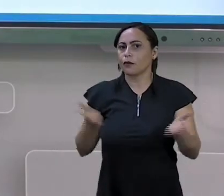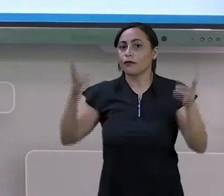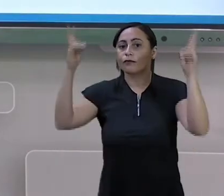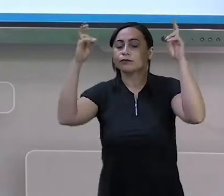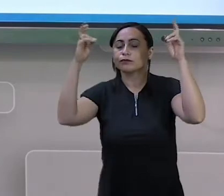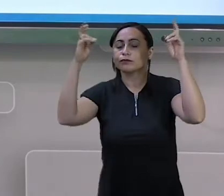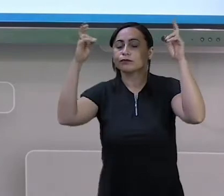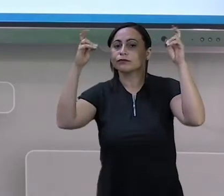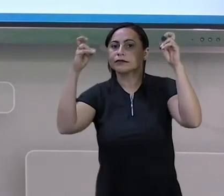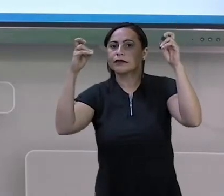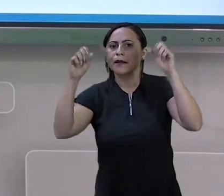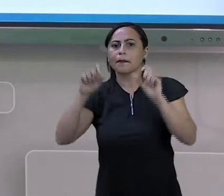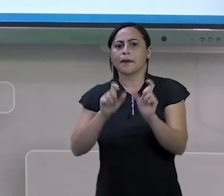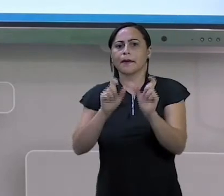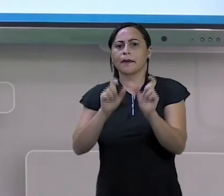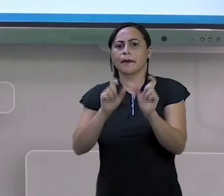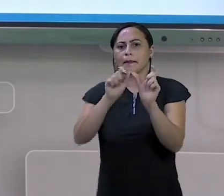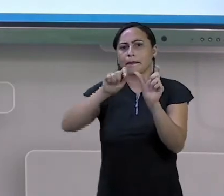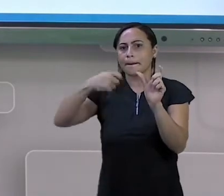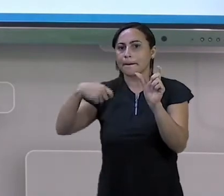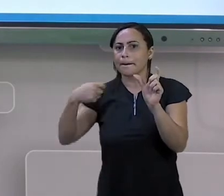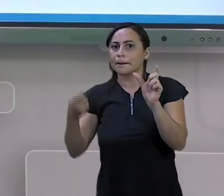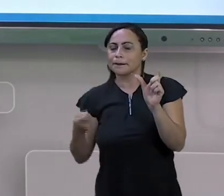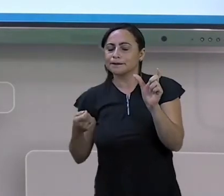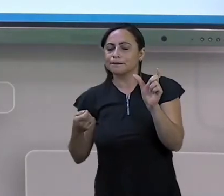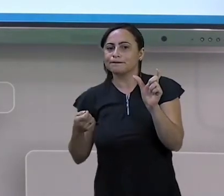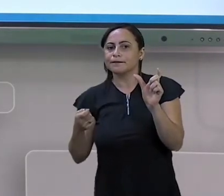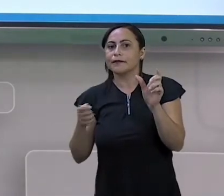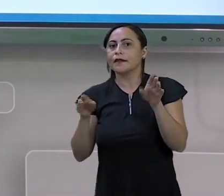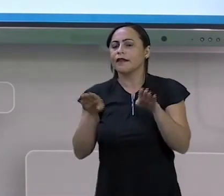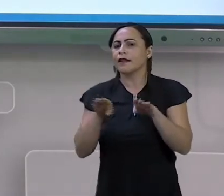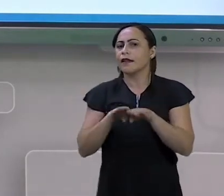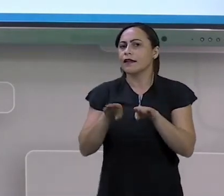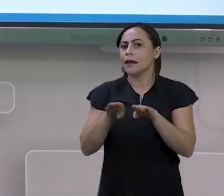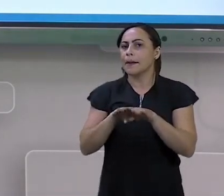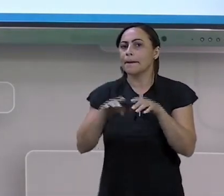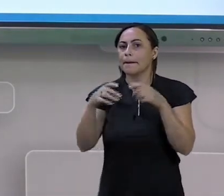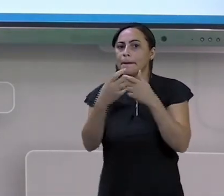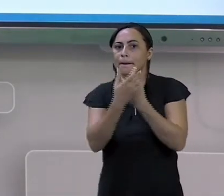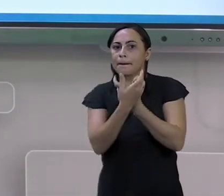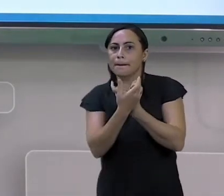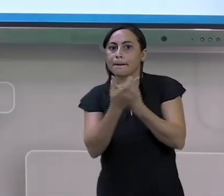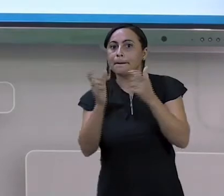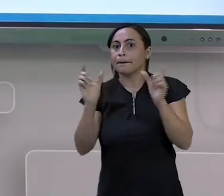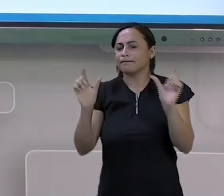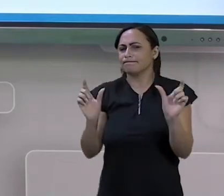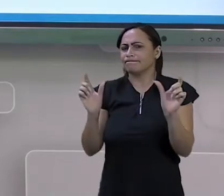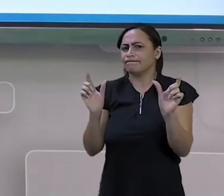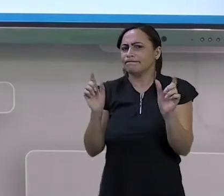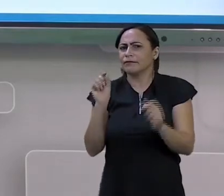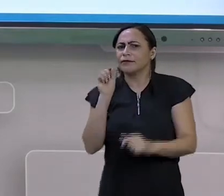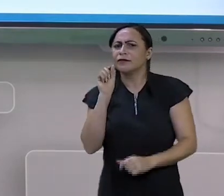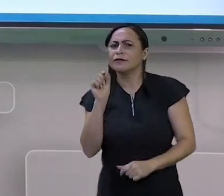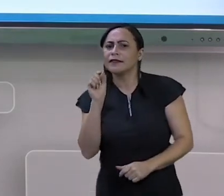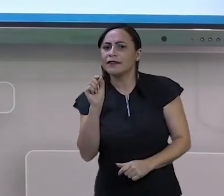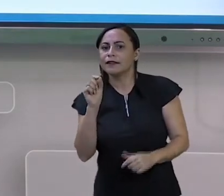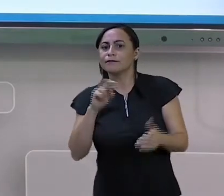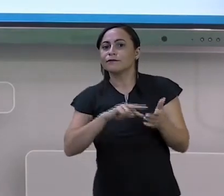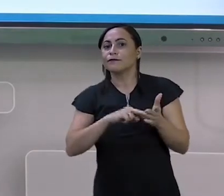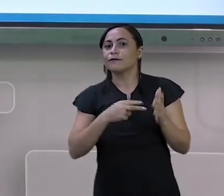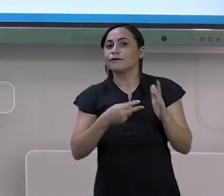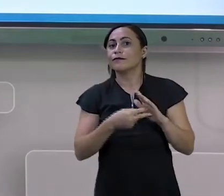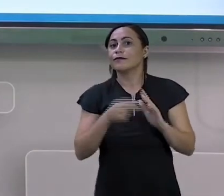Polissemia e homonímia. O que seria isso, professora? Que nome estranho! Vamos